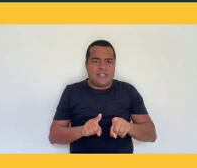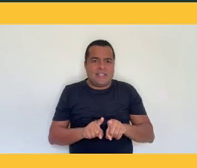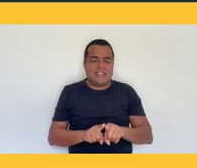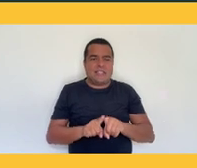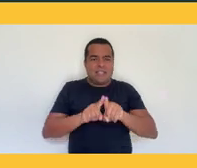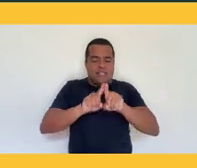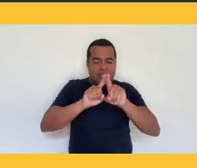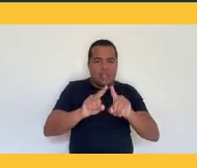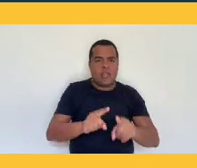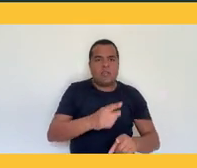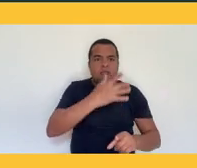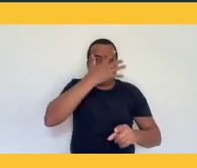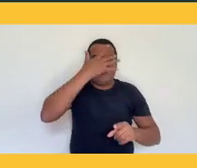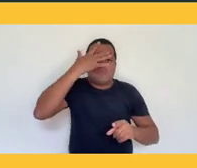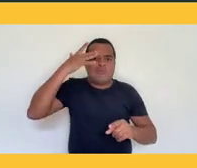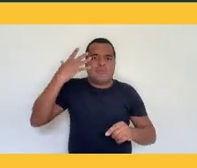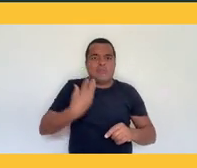Cabe em três vidas